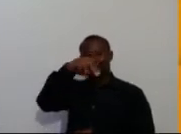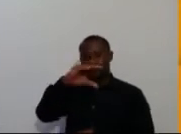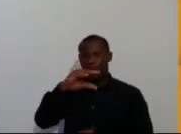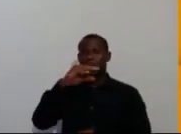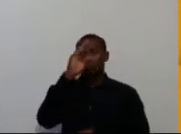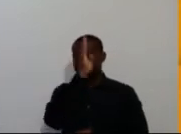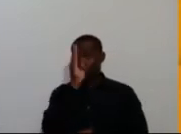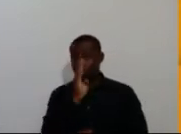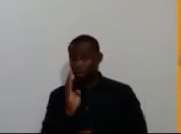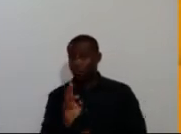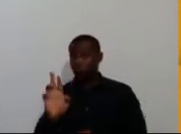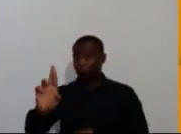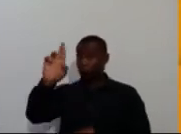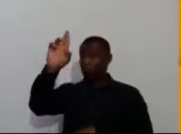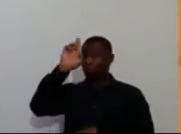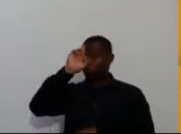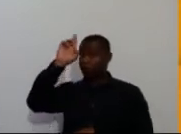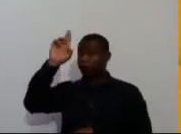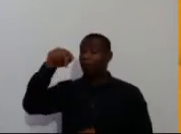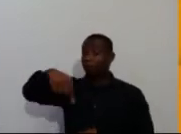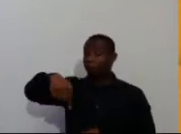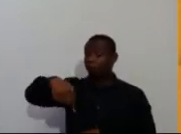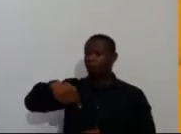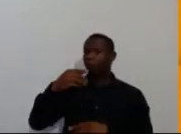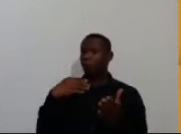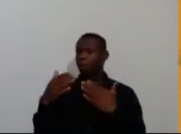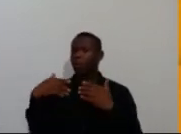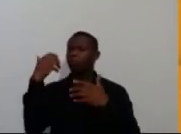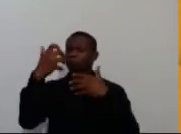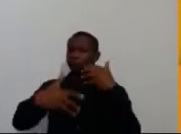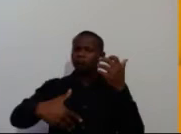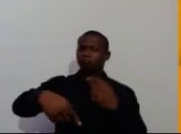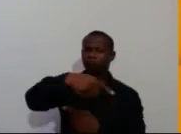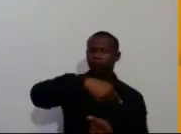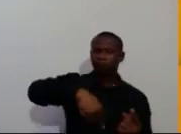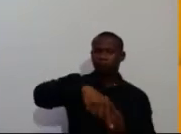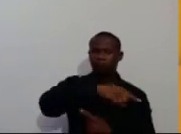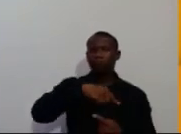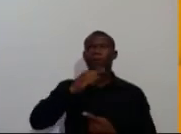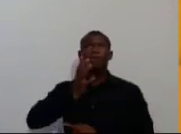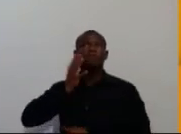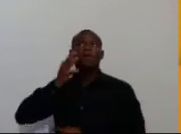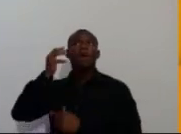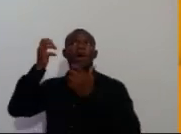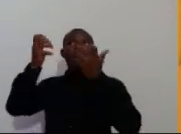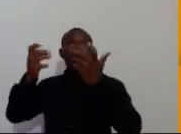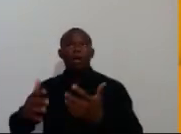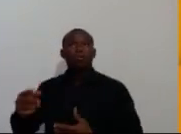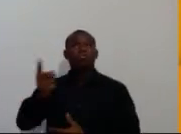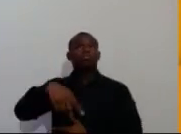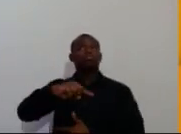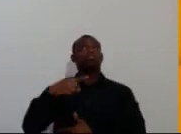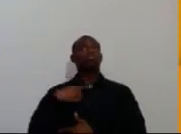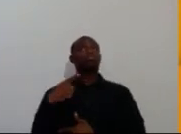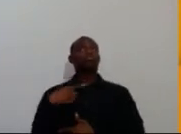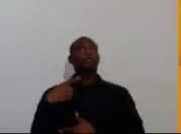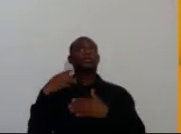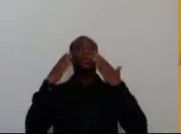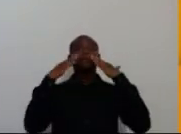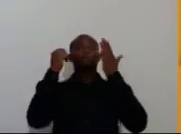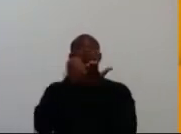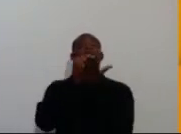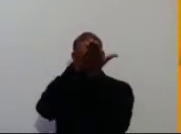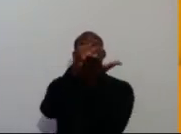fazendo assim um cenário do que nós temos para oferecer, e temos muito a oferecer para a